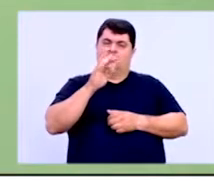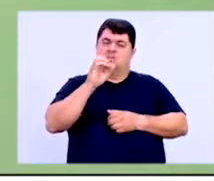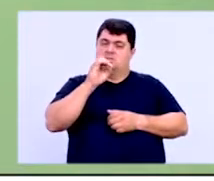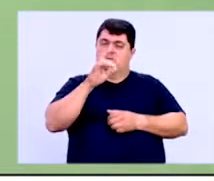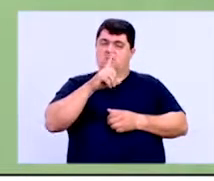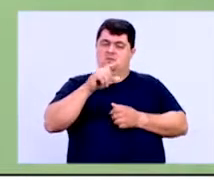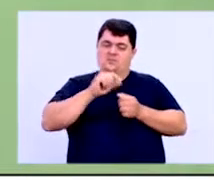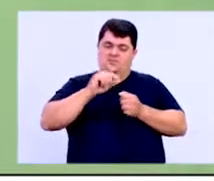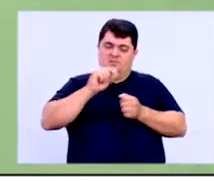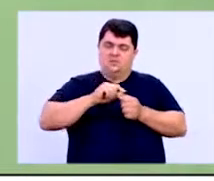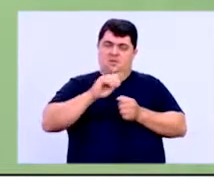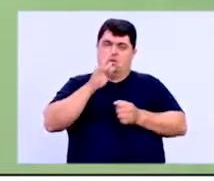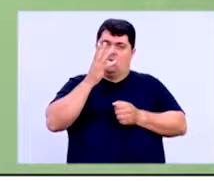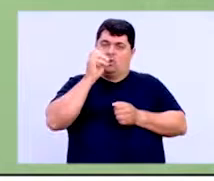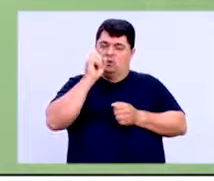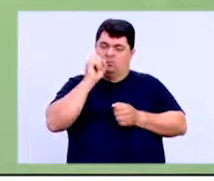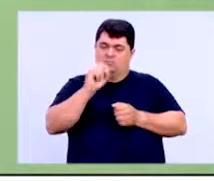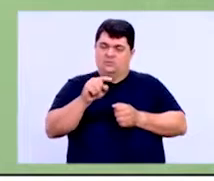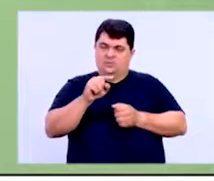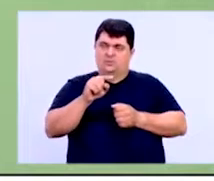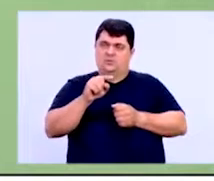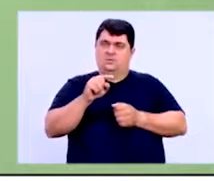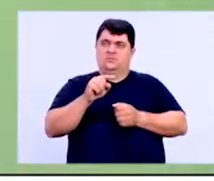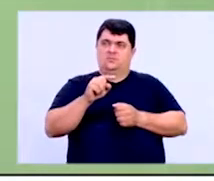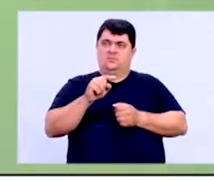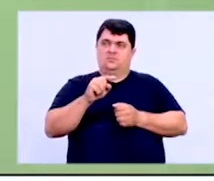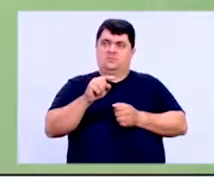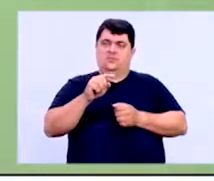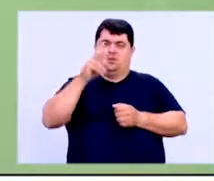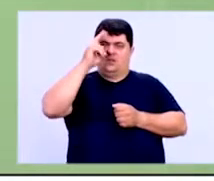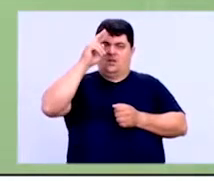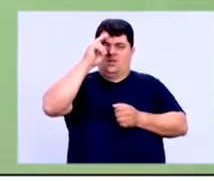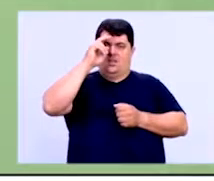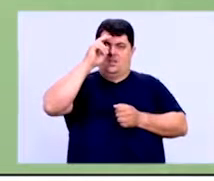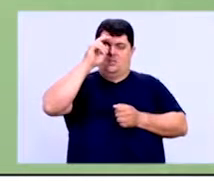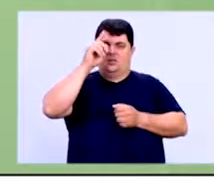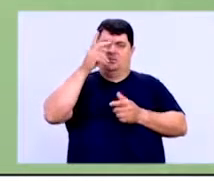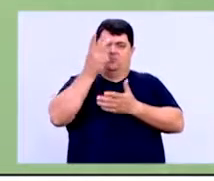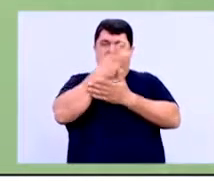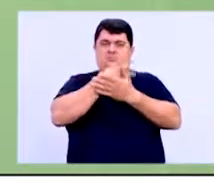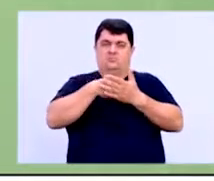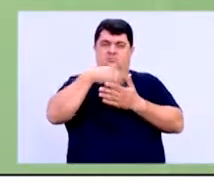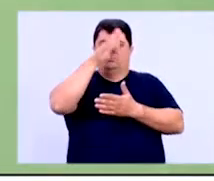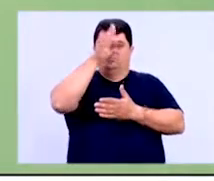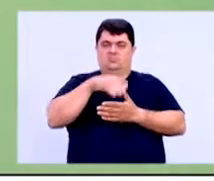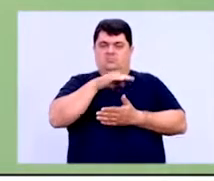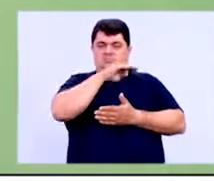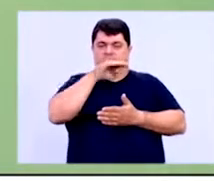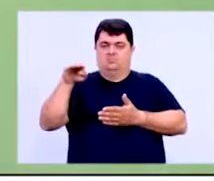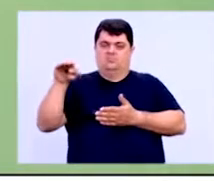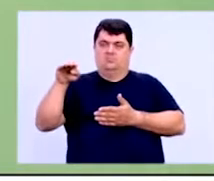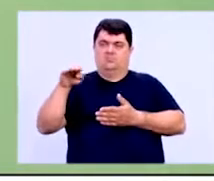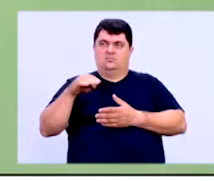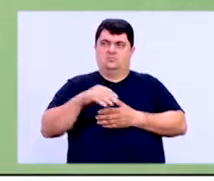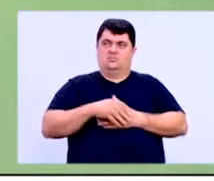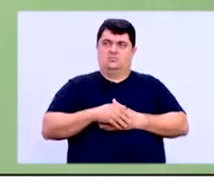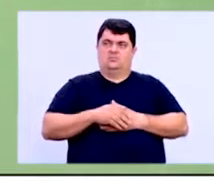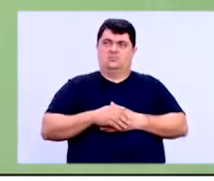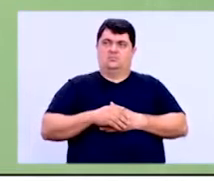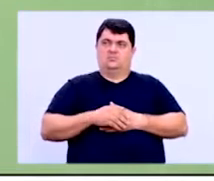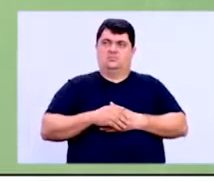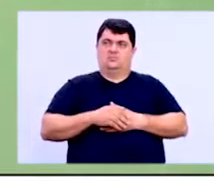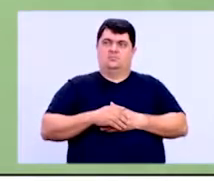ó. 4.000 unidades. Aquele gráfico. Vamos dizer aqui. Deixa eu apagar aqui.